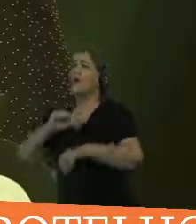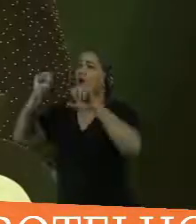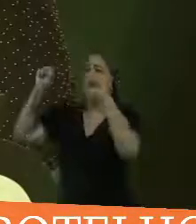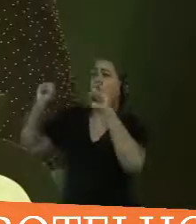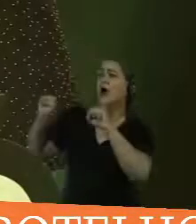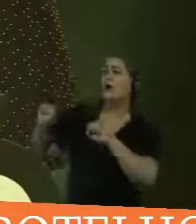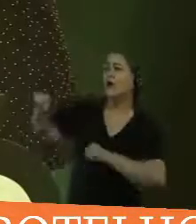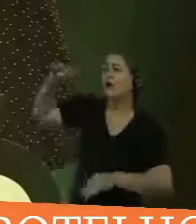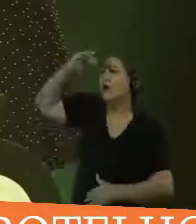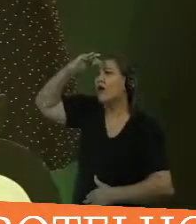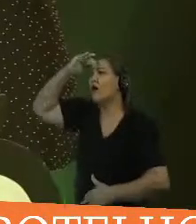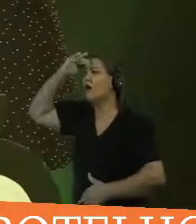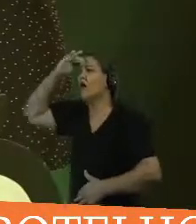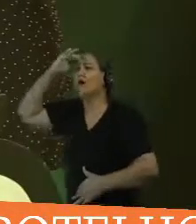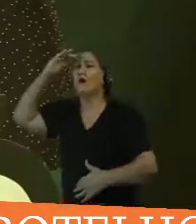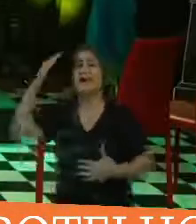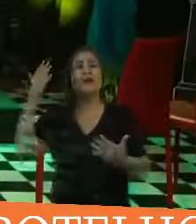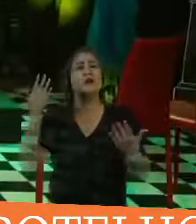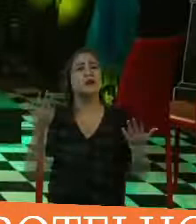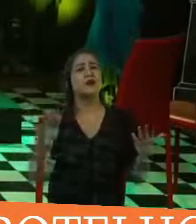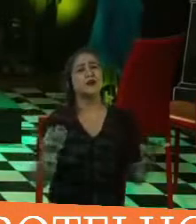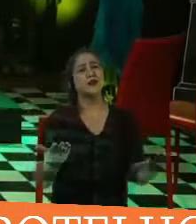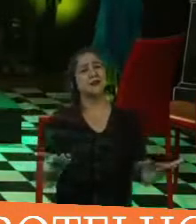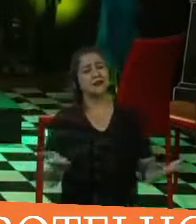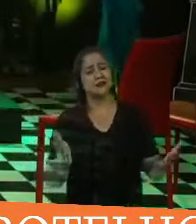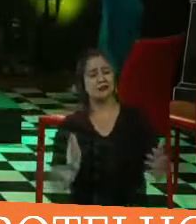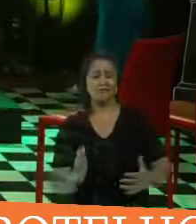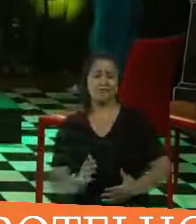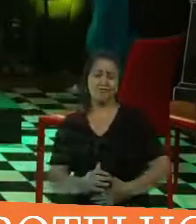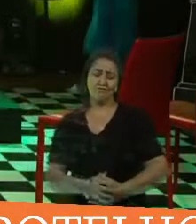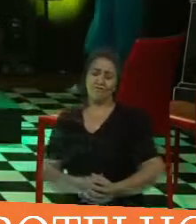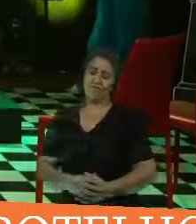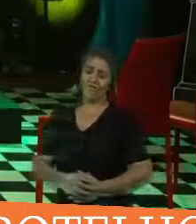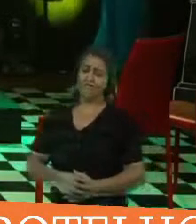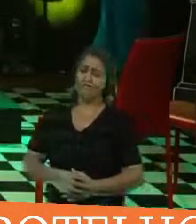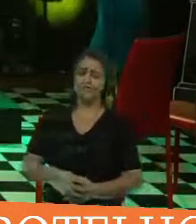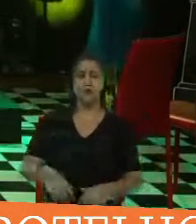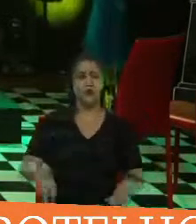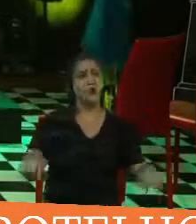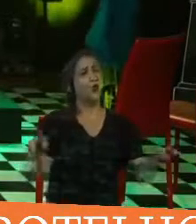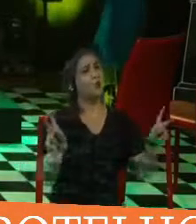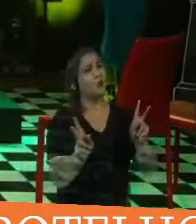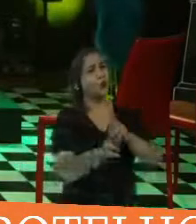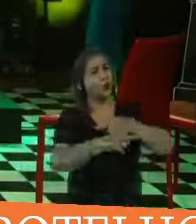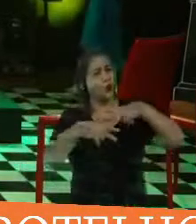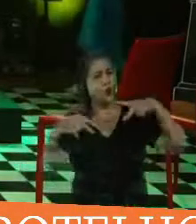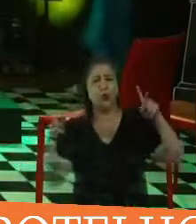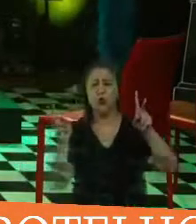Escondeu o meu amor.